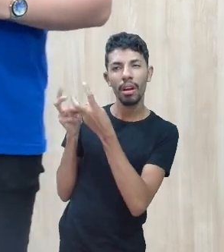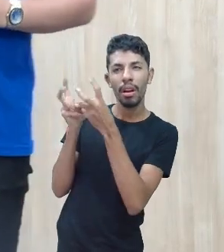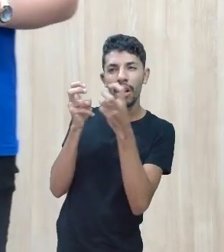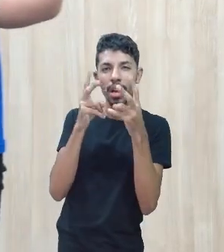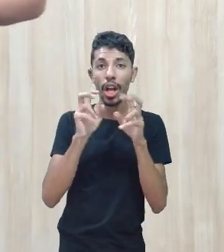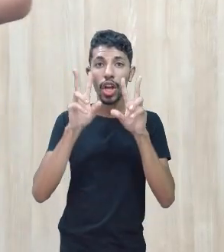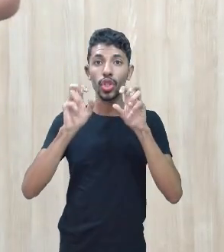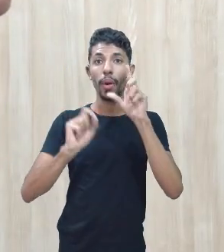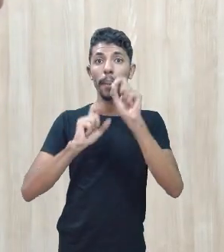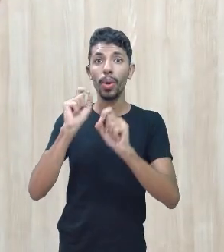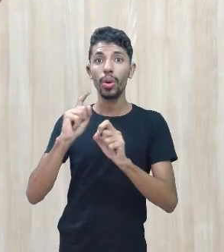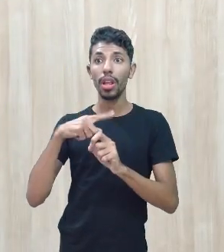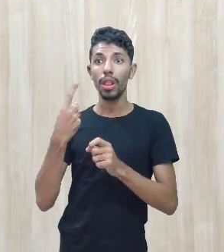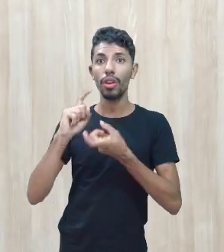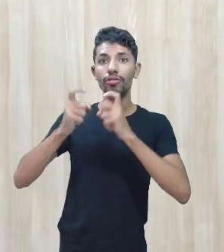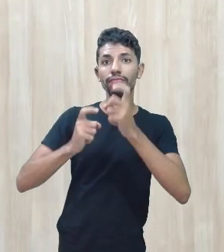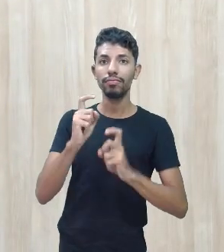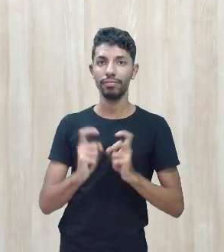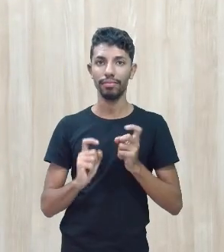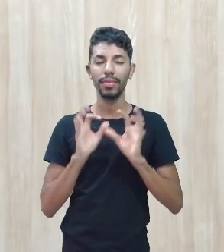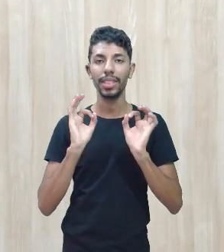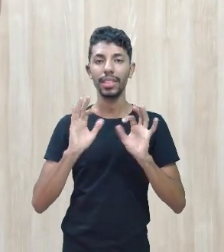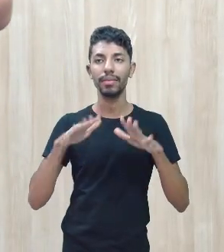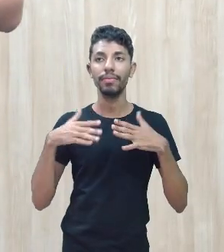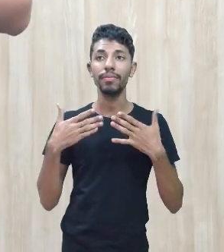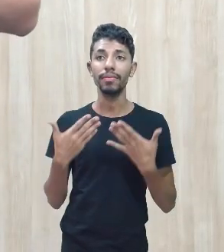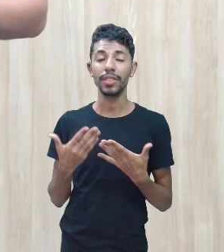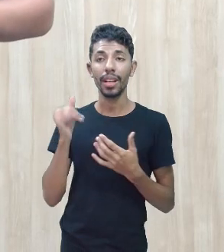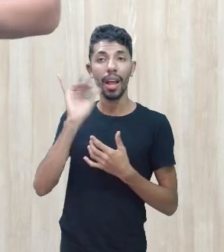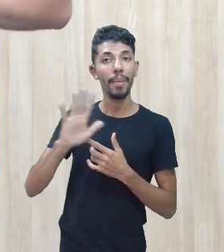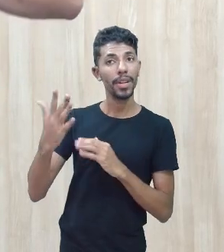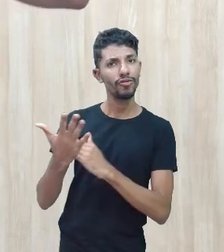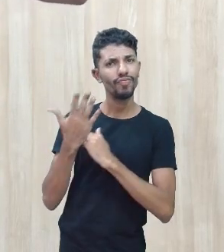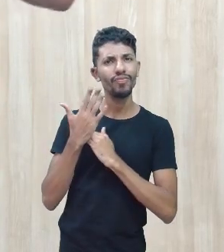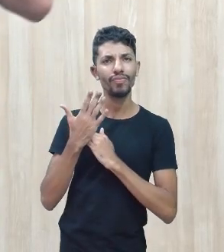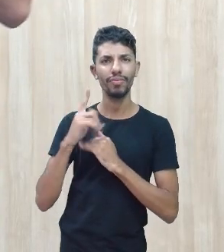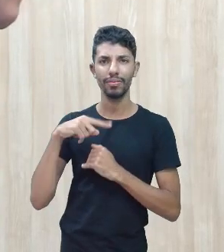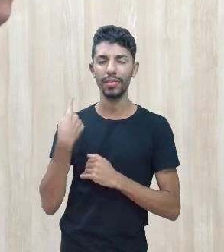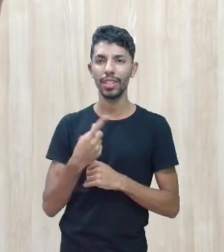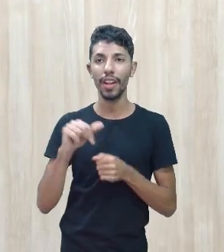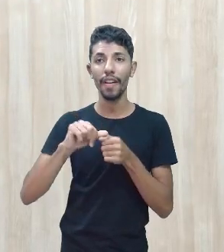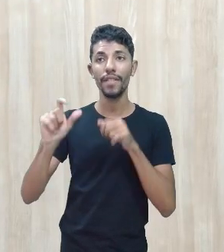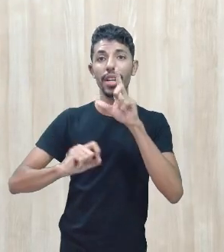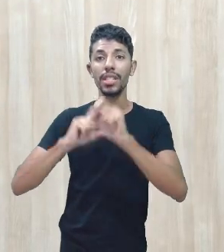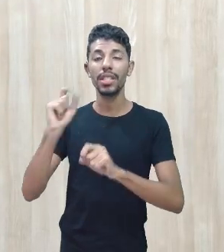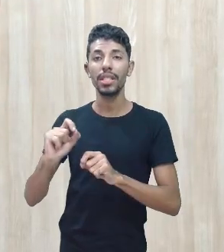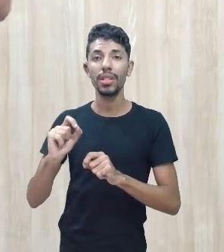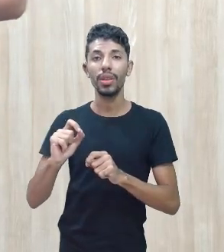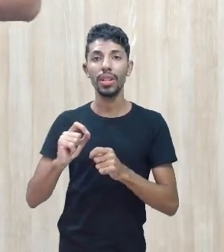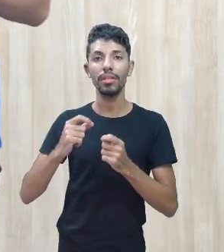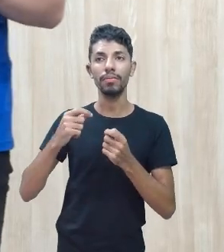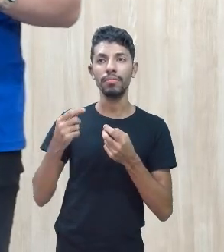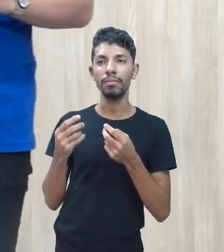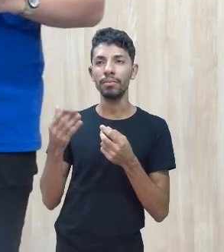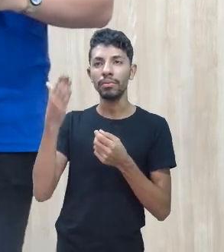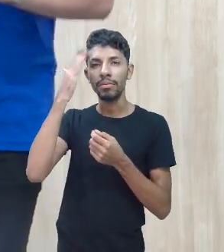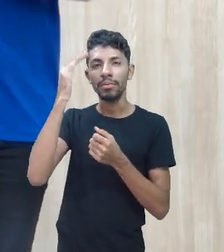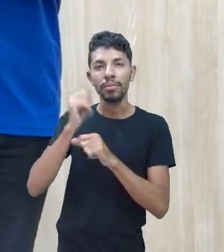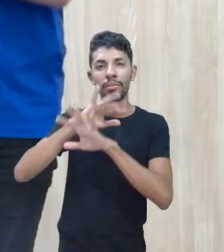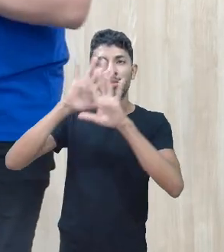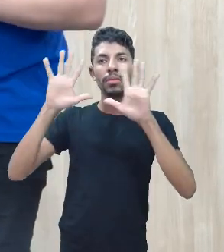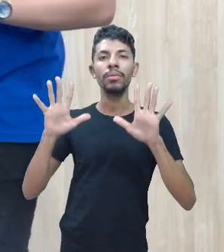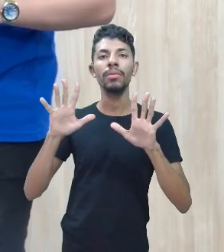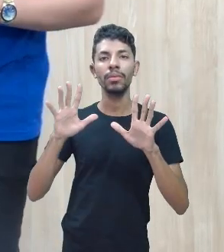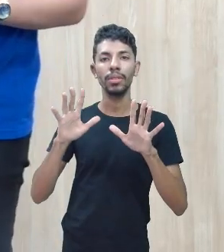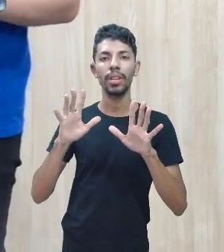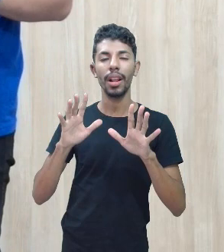gente está falando, entendeu? A imagem nos ajuda muito a fazer as nossas leituras, a entender o que